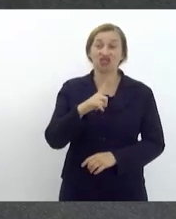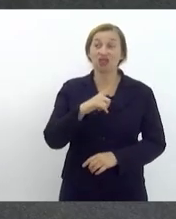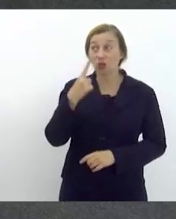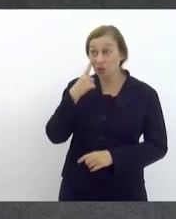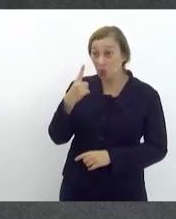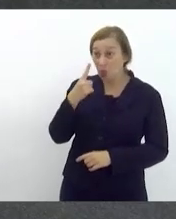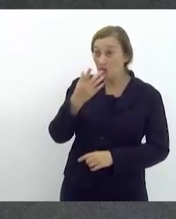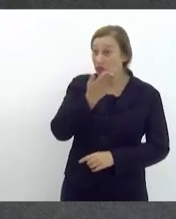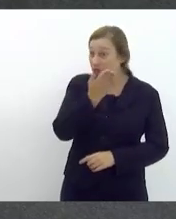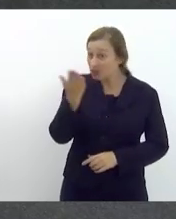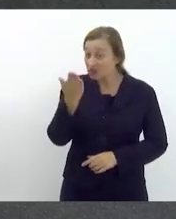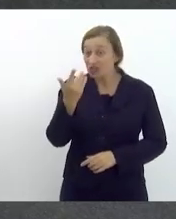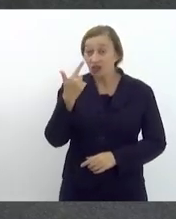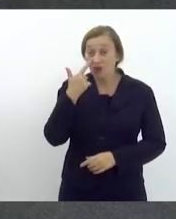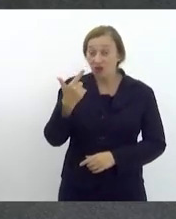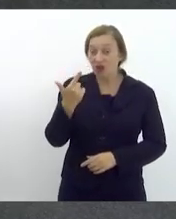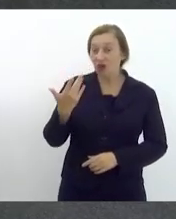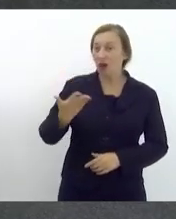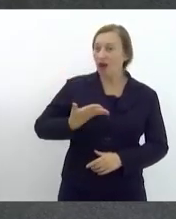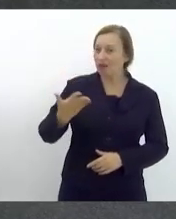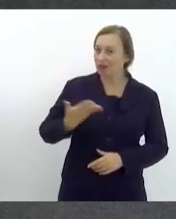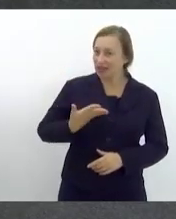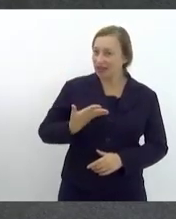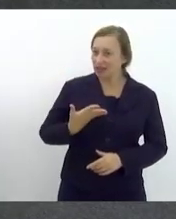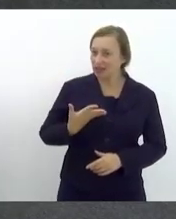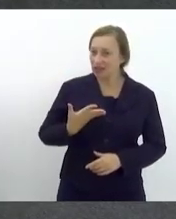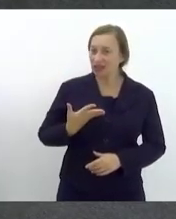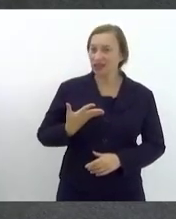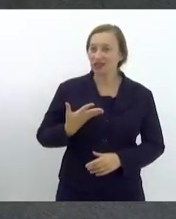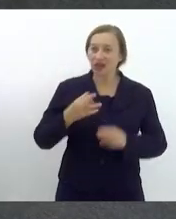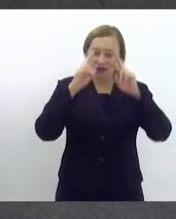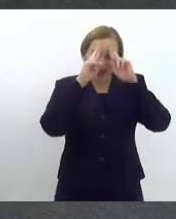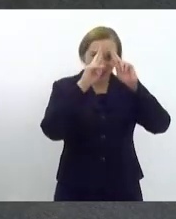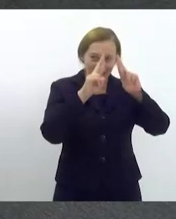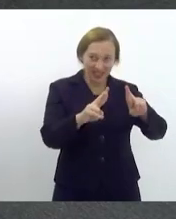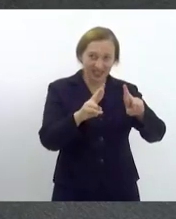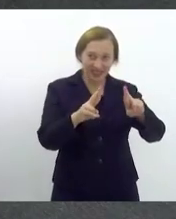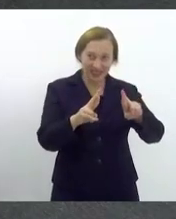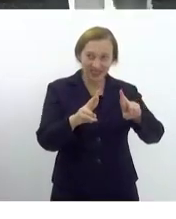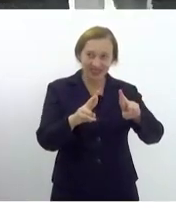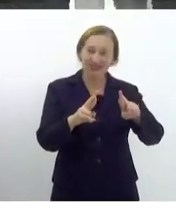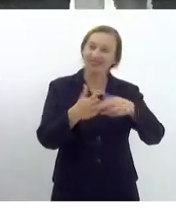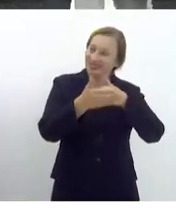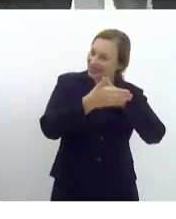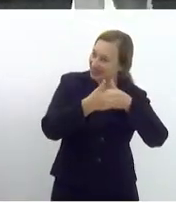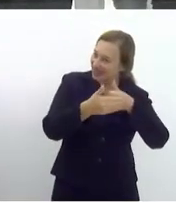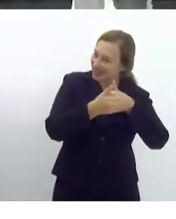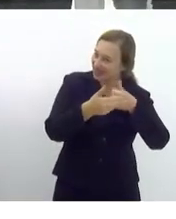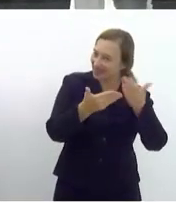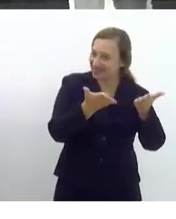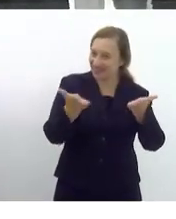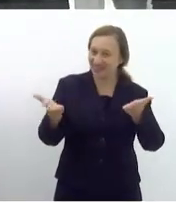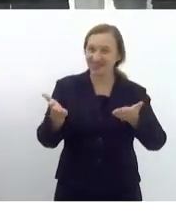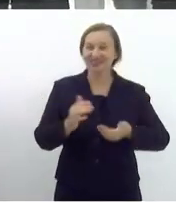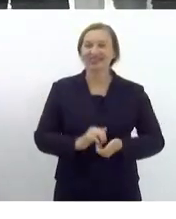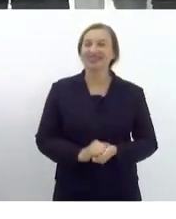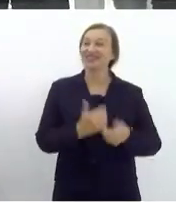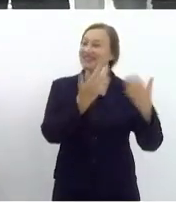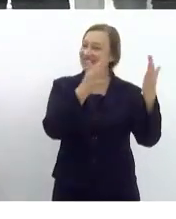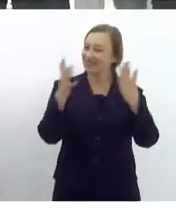olho para vocês eu falo companheiro de uma forma muito respeitosa e muito carinhosa quero